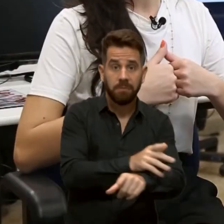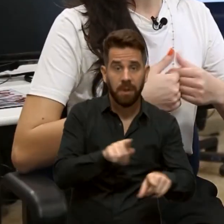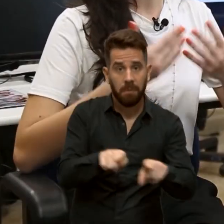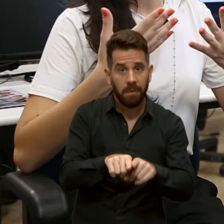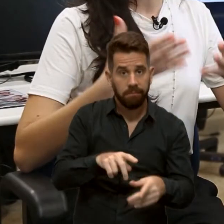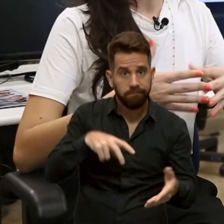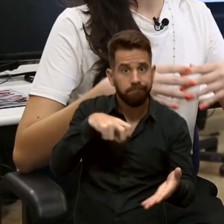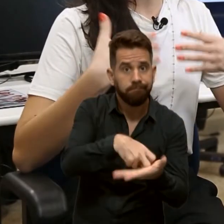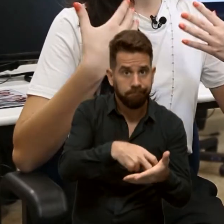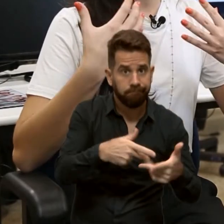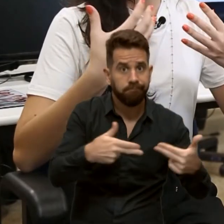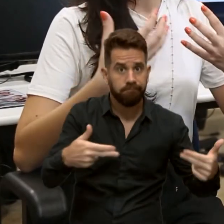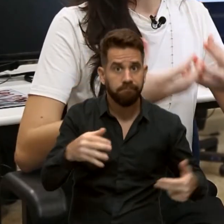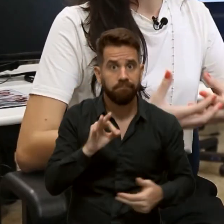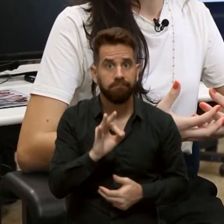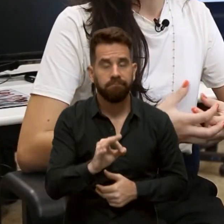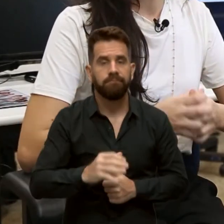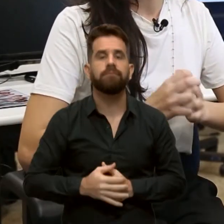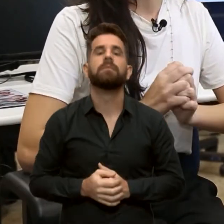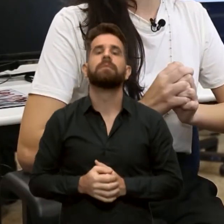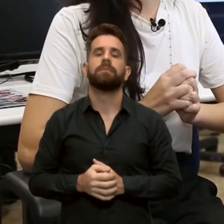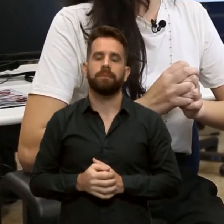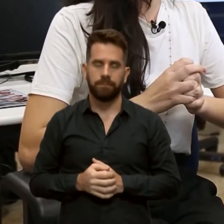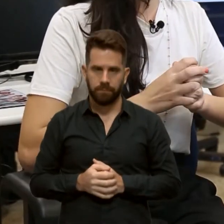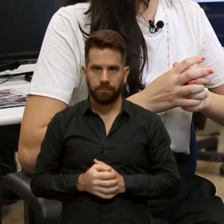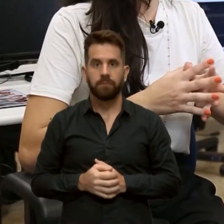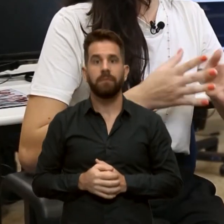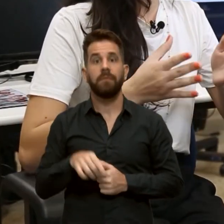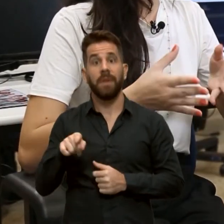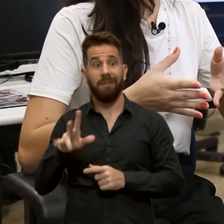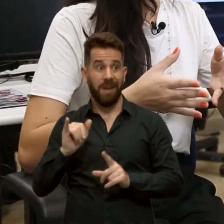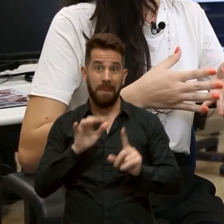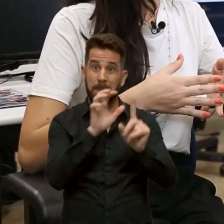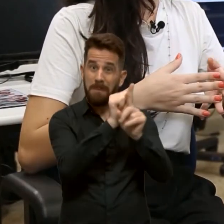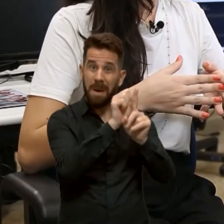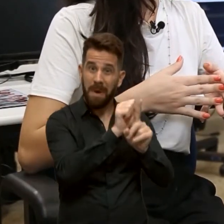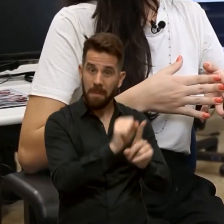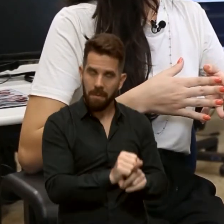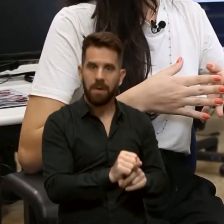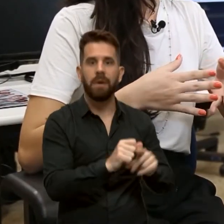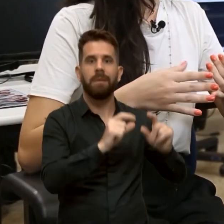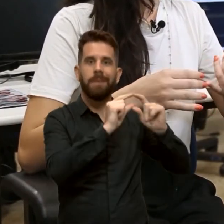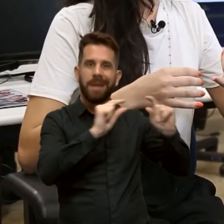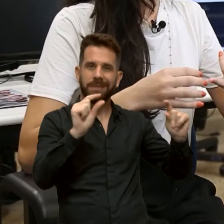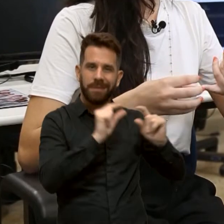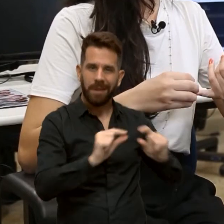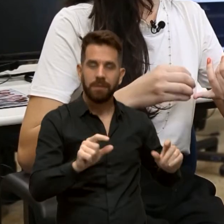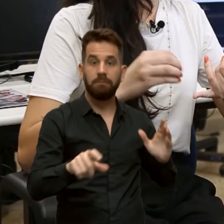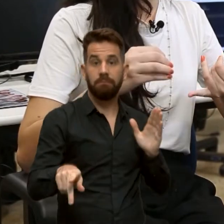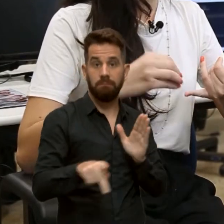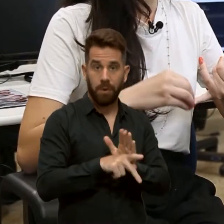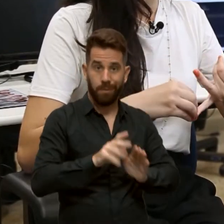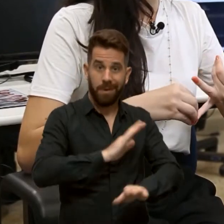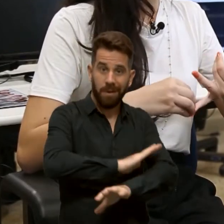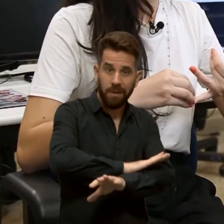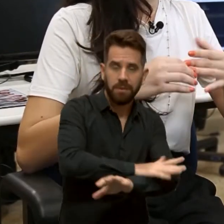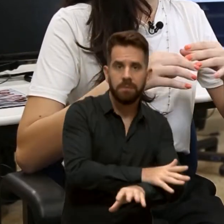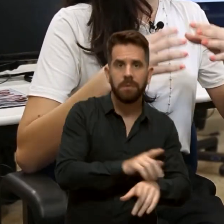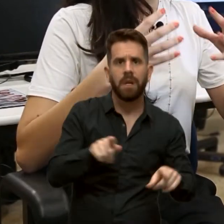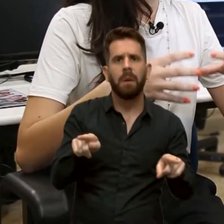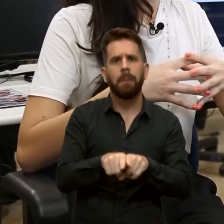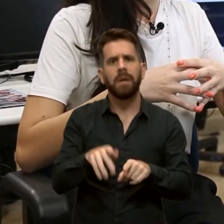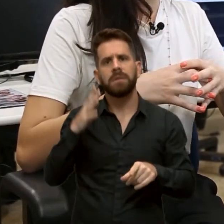além de rastrear, de conseguir identificar mensagens racistas, vocês também classificaram elas, né? Vocês conseguiram identificar de onde elas